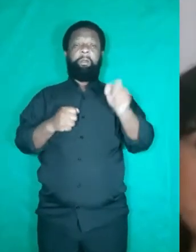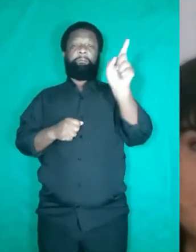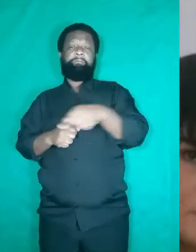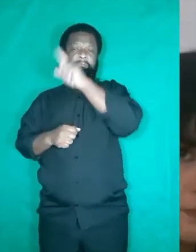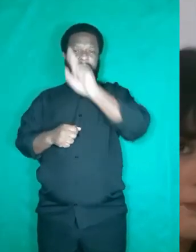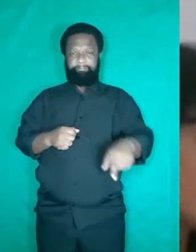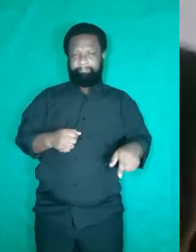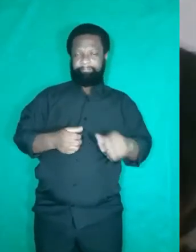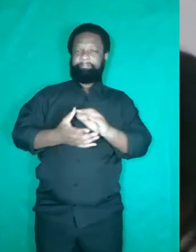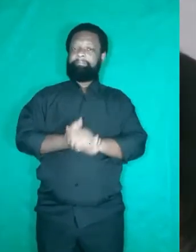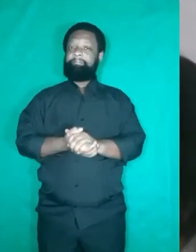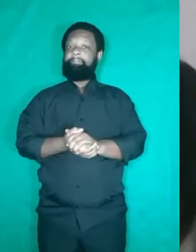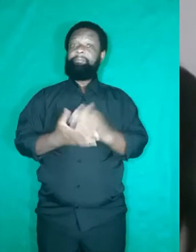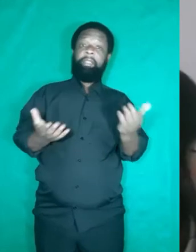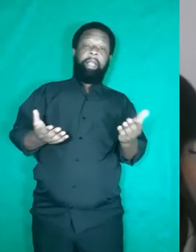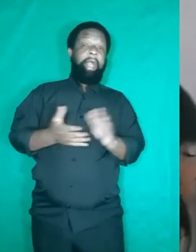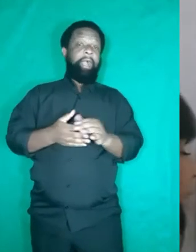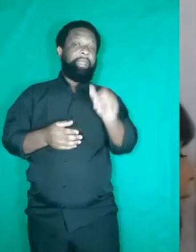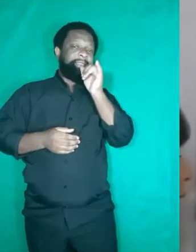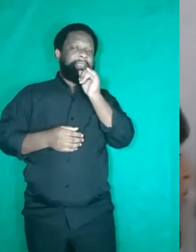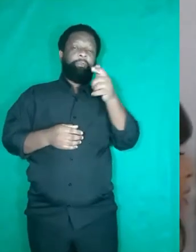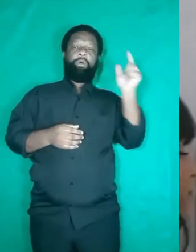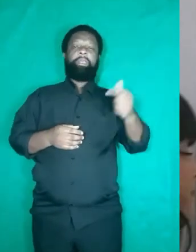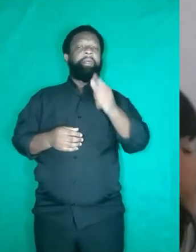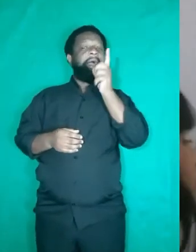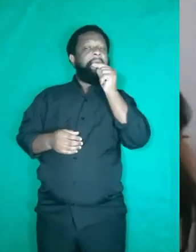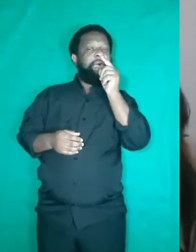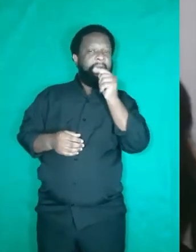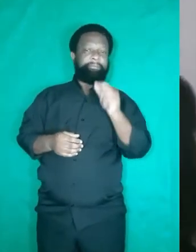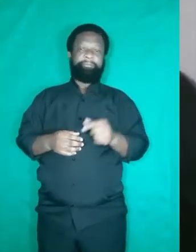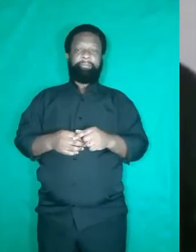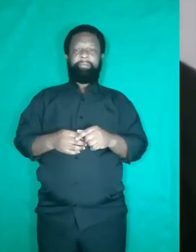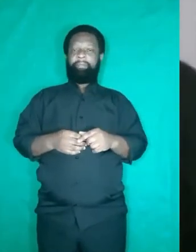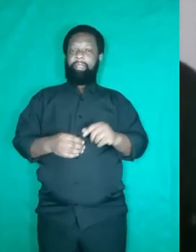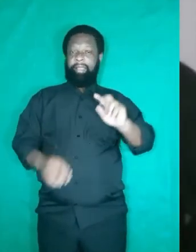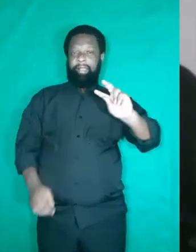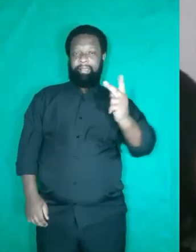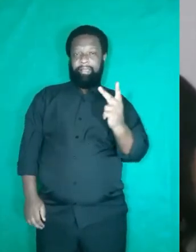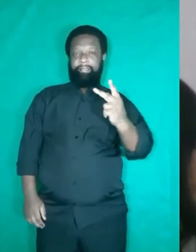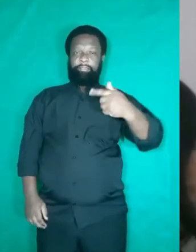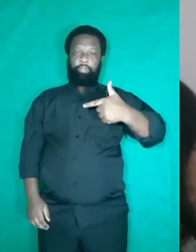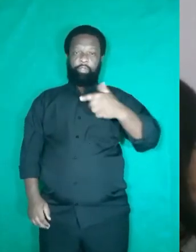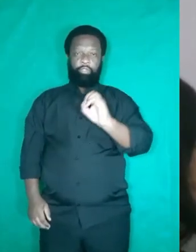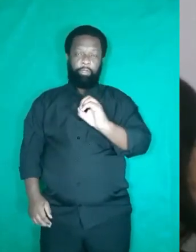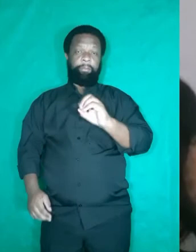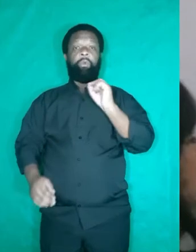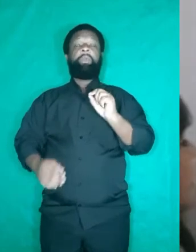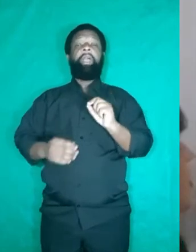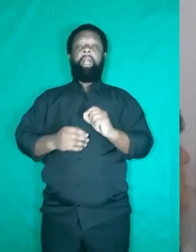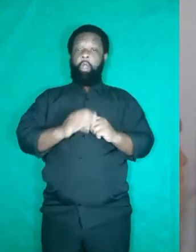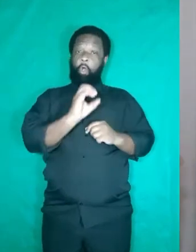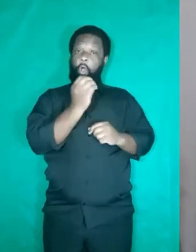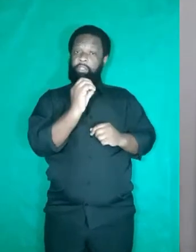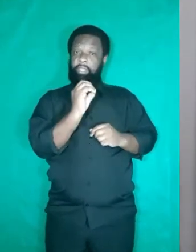anularam. Bom, pessoal, no caso da água, vamos lá. O oxigênio vai ficar no meio,